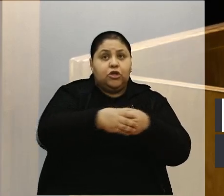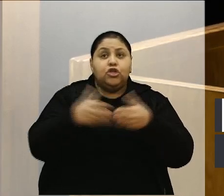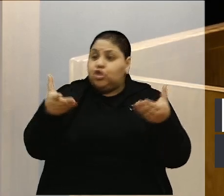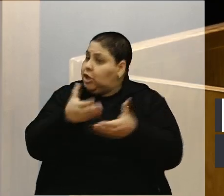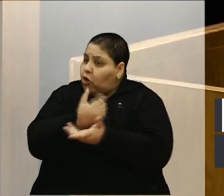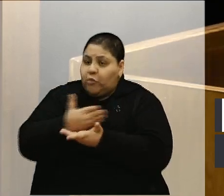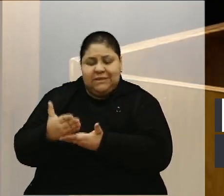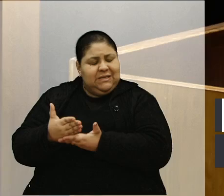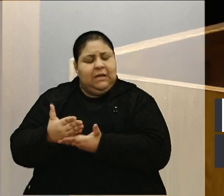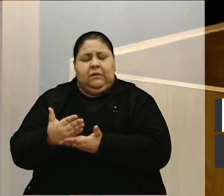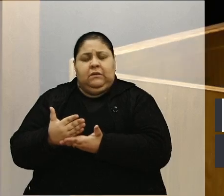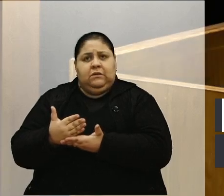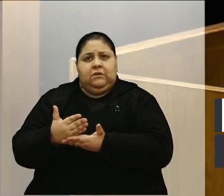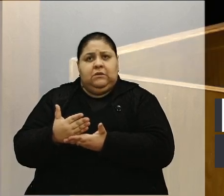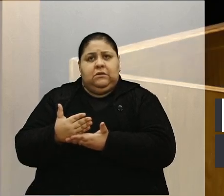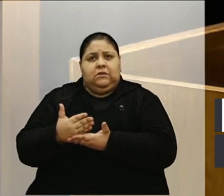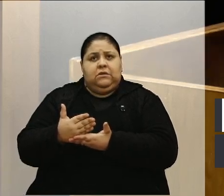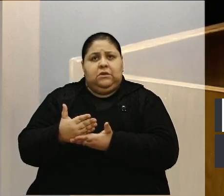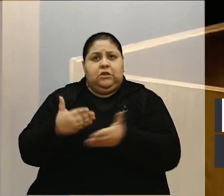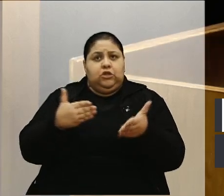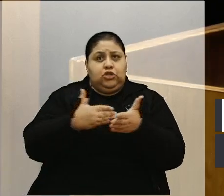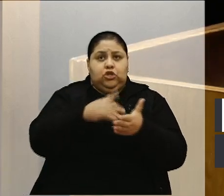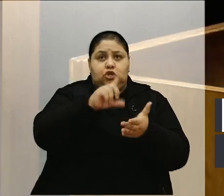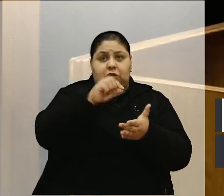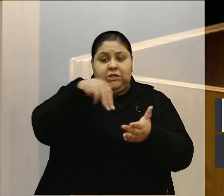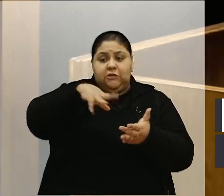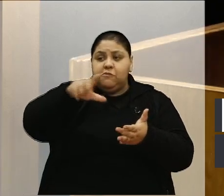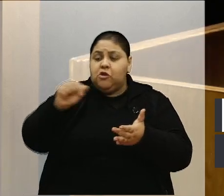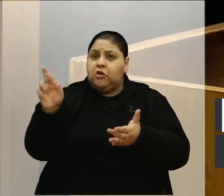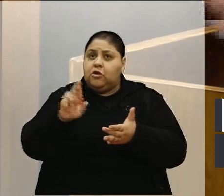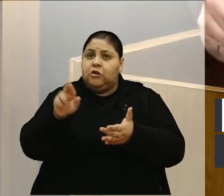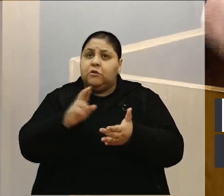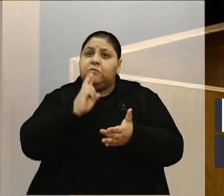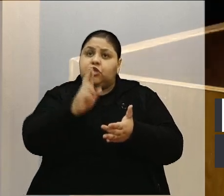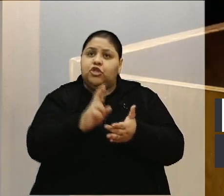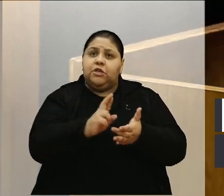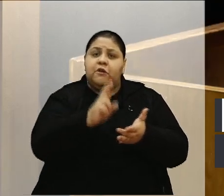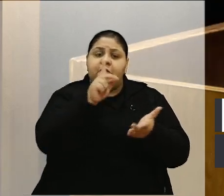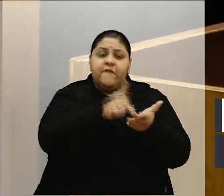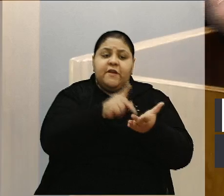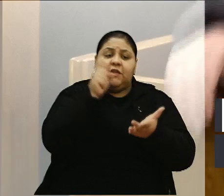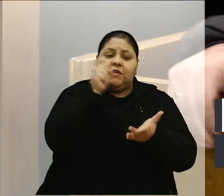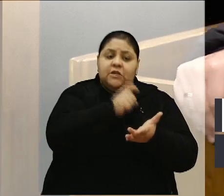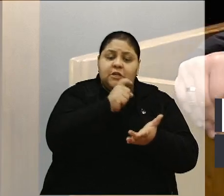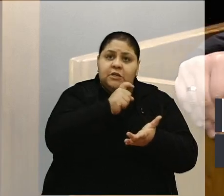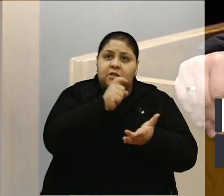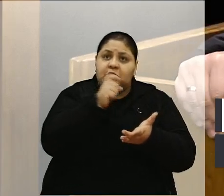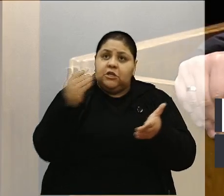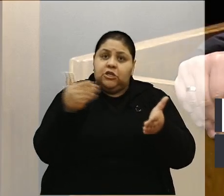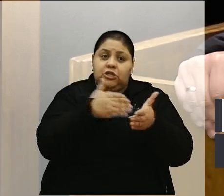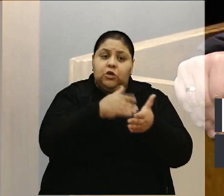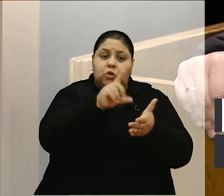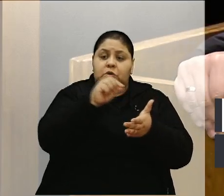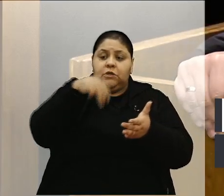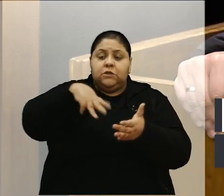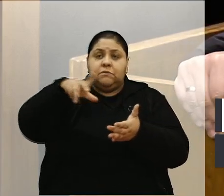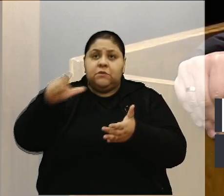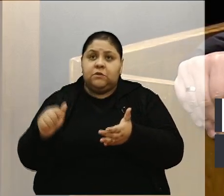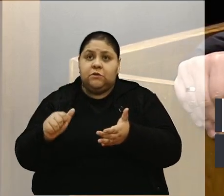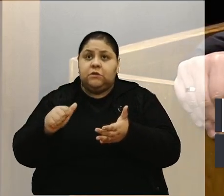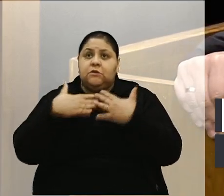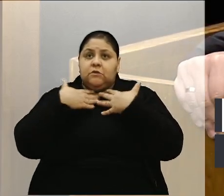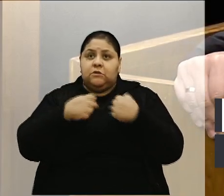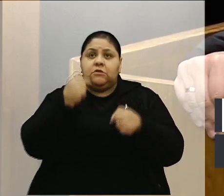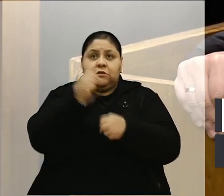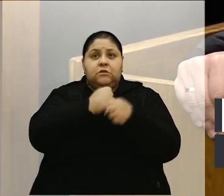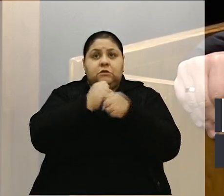feito. Não chegou 10 milhões de reais, então me responda se é mentira ou se é verdade que chegou os 10 milhões de reais para a Secretaria de Obras. Eu